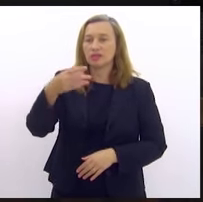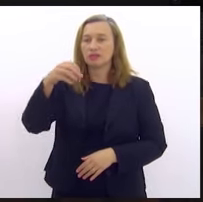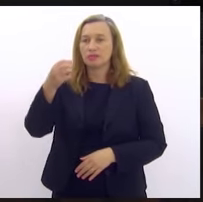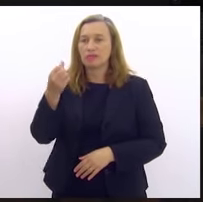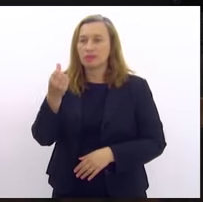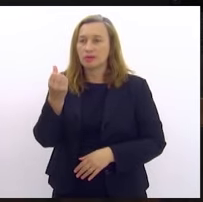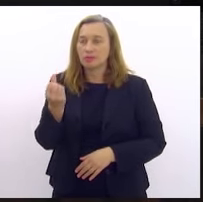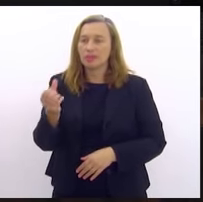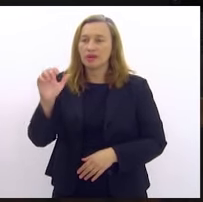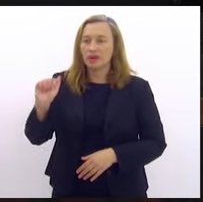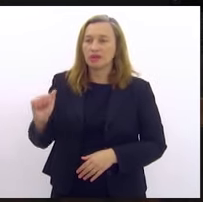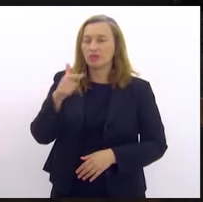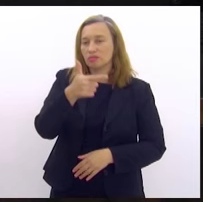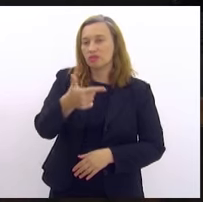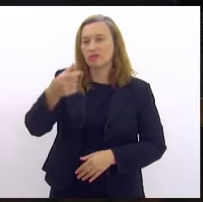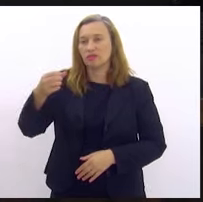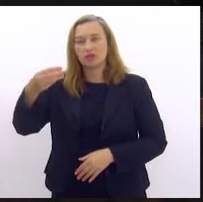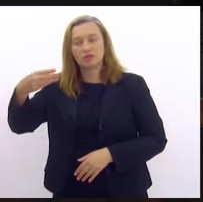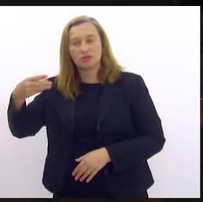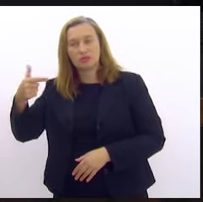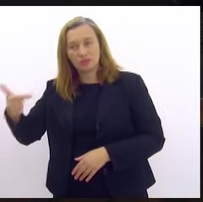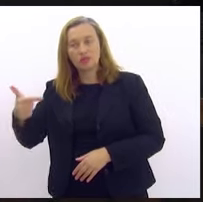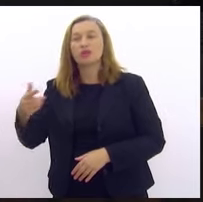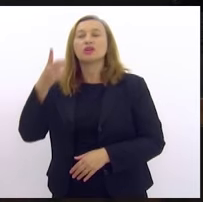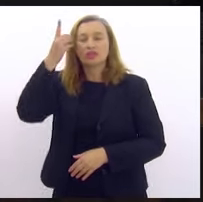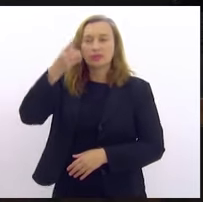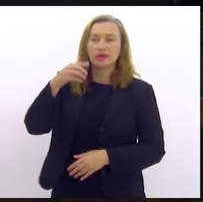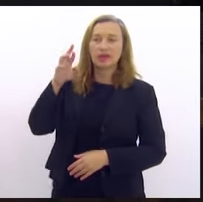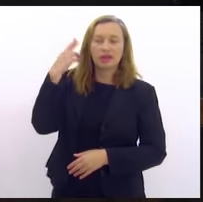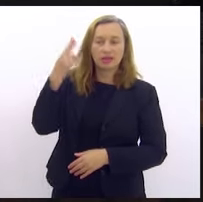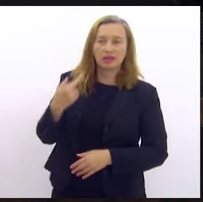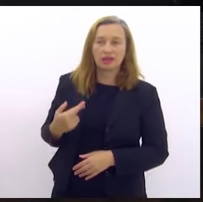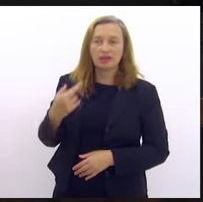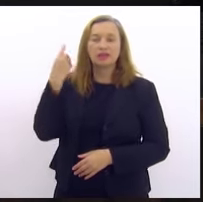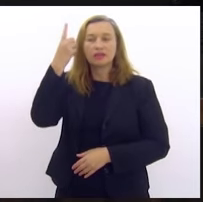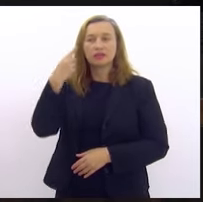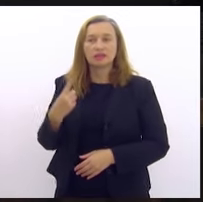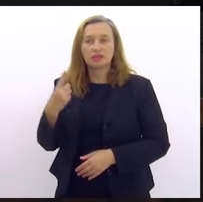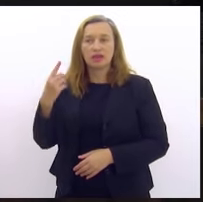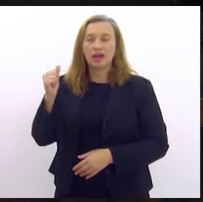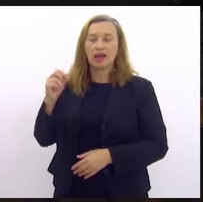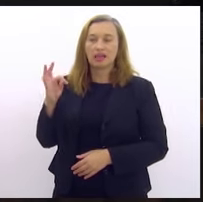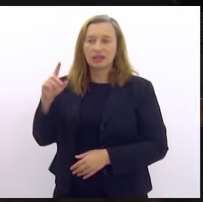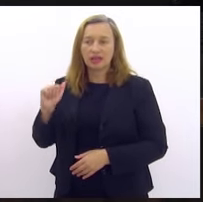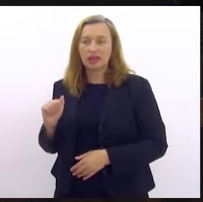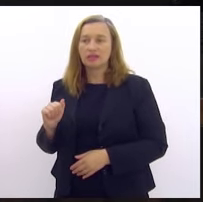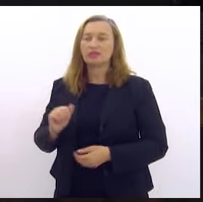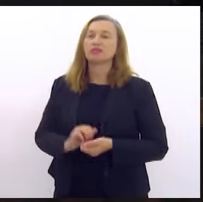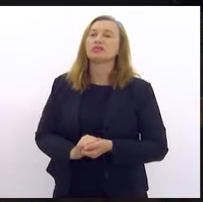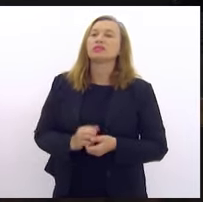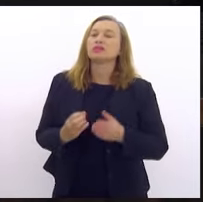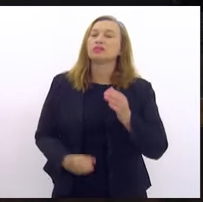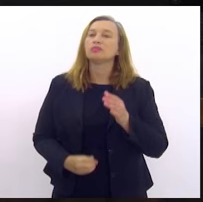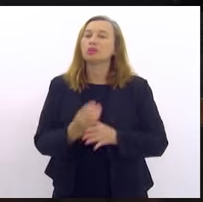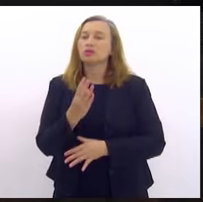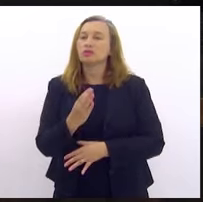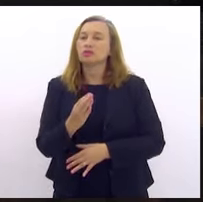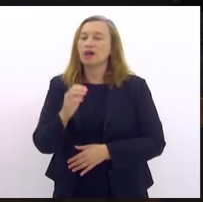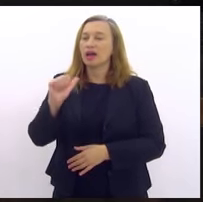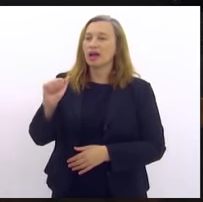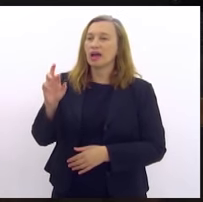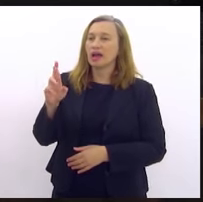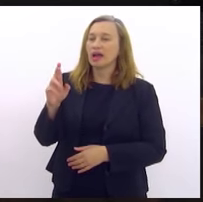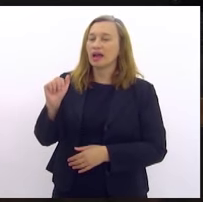2022, de autoria dos deputados Renata Souza, Dani Monteiro e Átila Nunes, que considera a produção e venda do acarajé